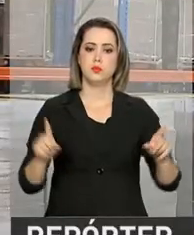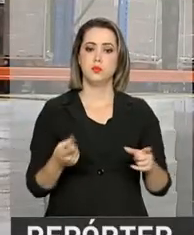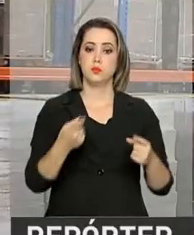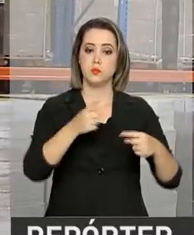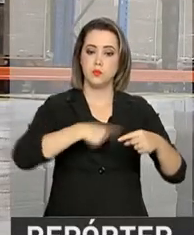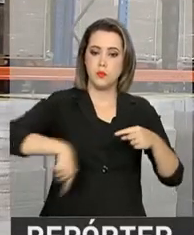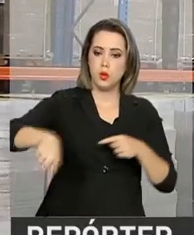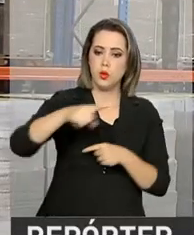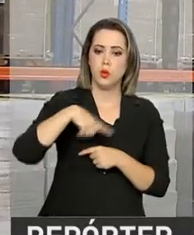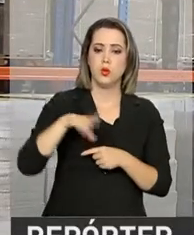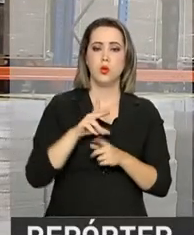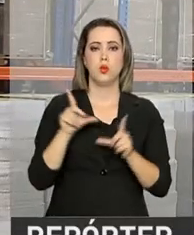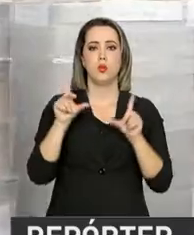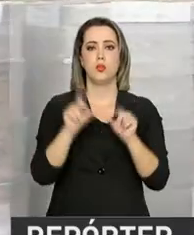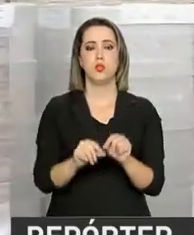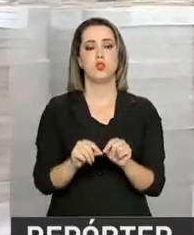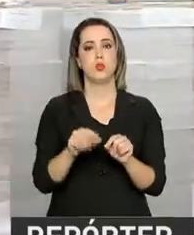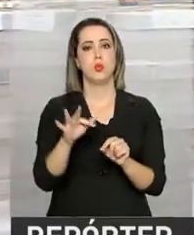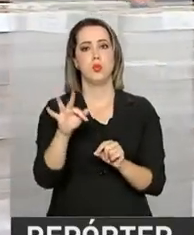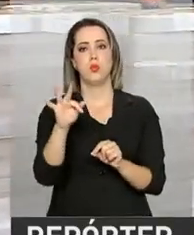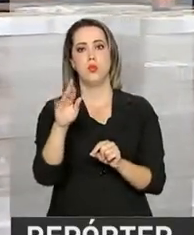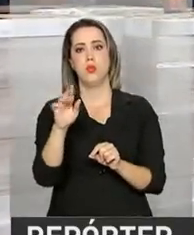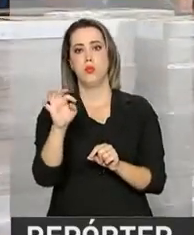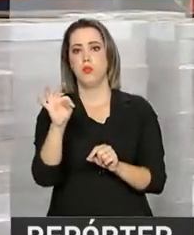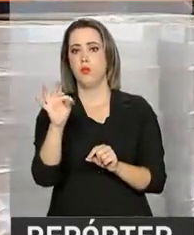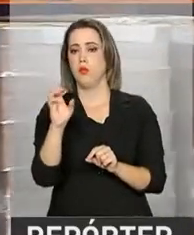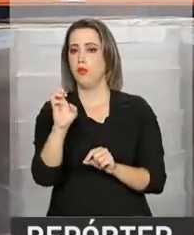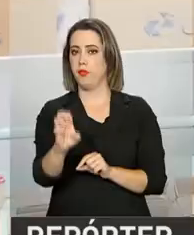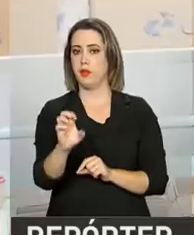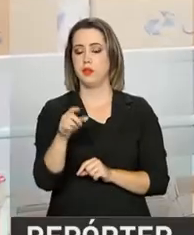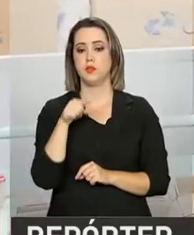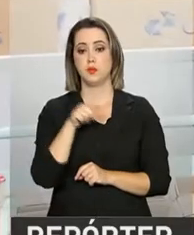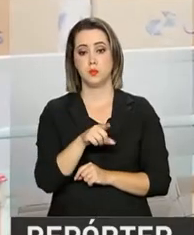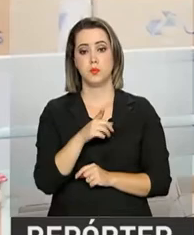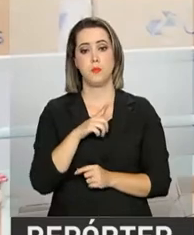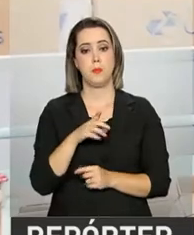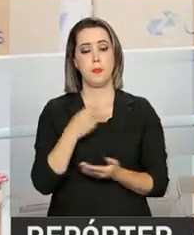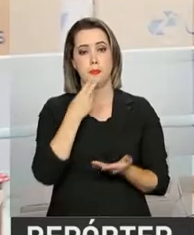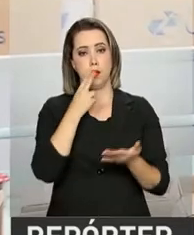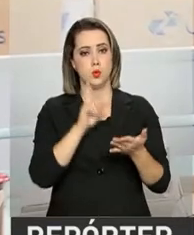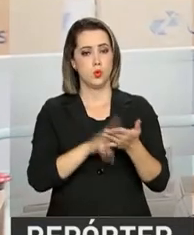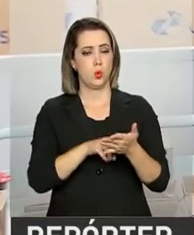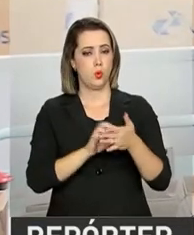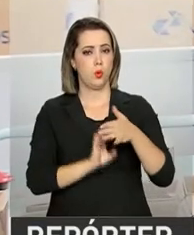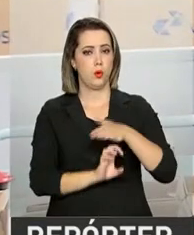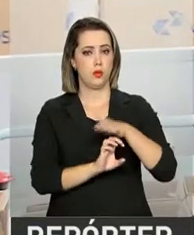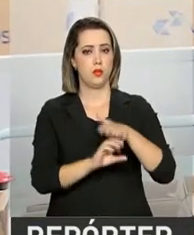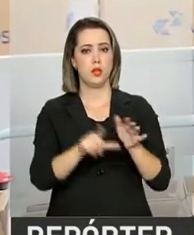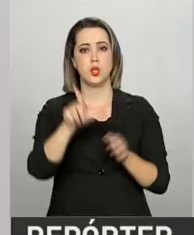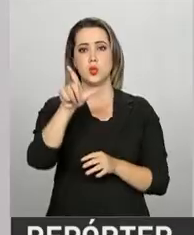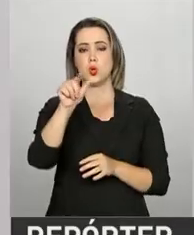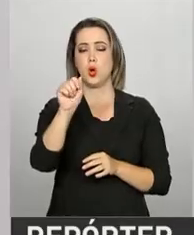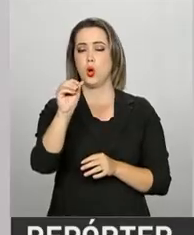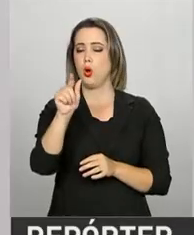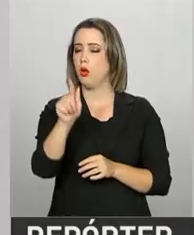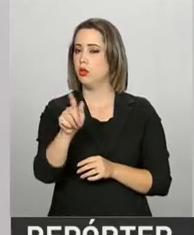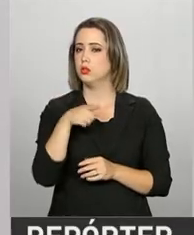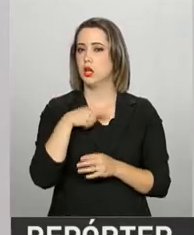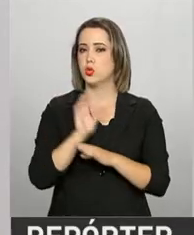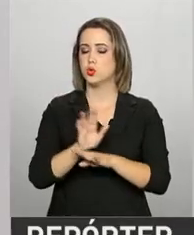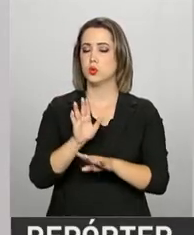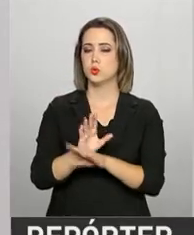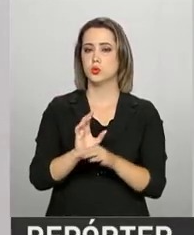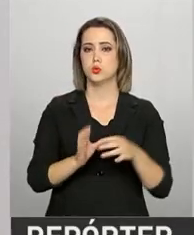redução do preço do frete que pode chegar a 50% o correios love se torna uma ajuda e tanto para as empresas